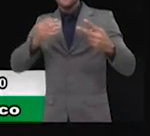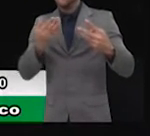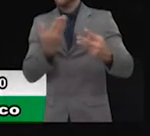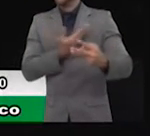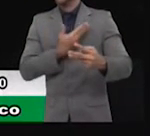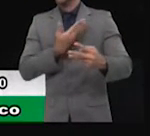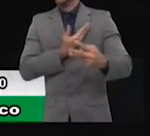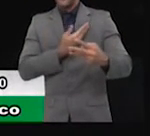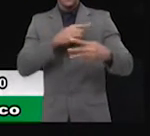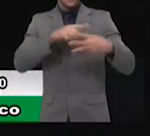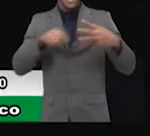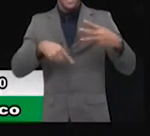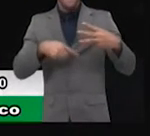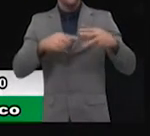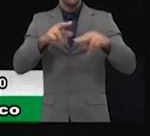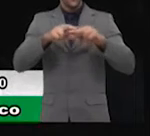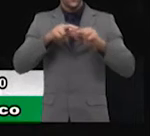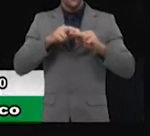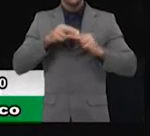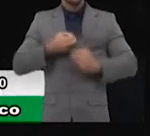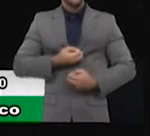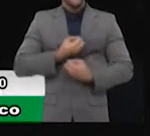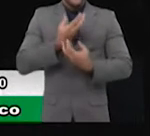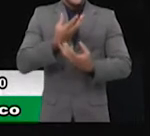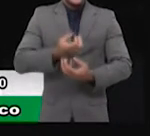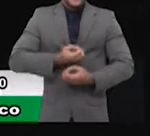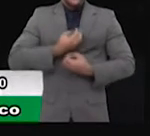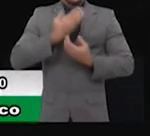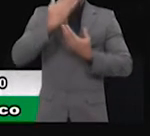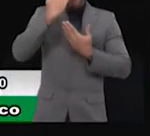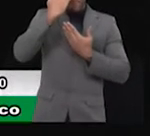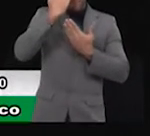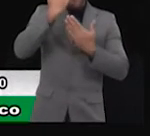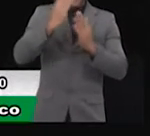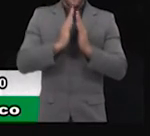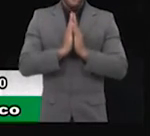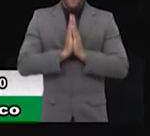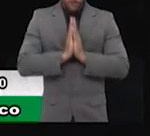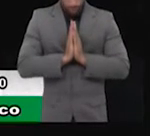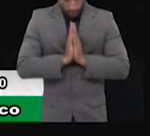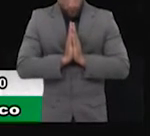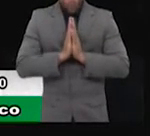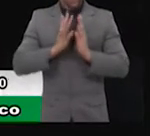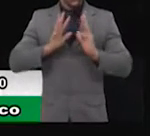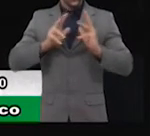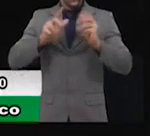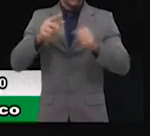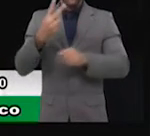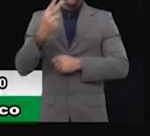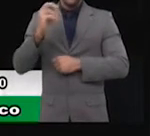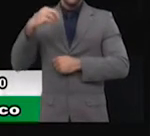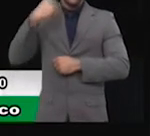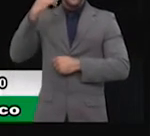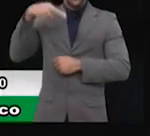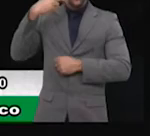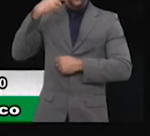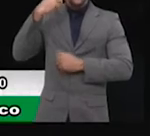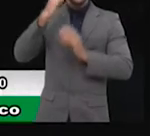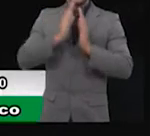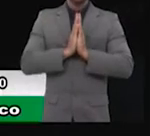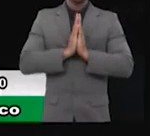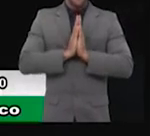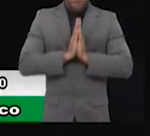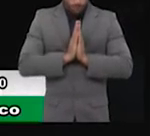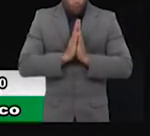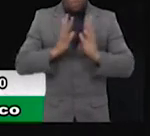tá, a minha participação, a minha gratidão aos 20 vereadores. Muito obrigado e gratidão a todos